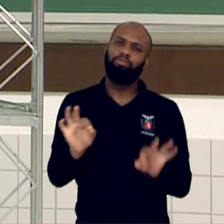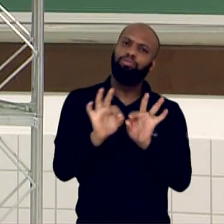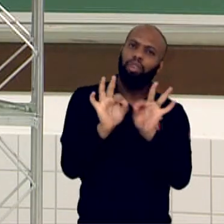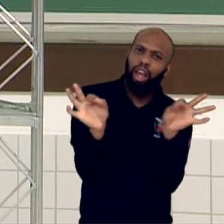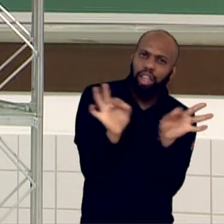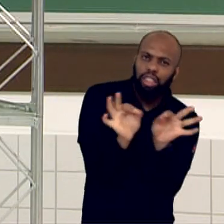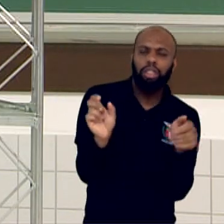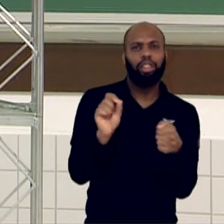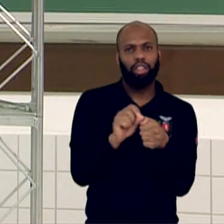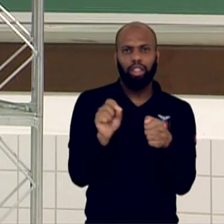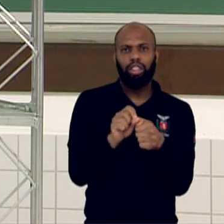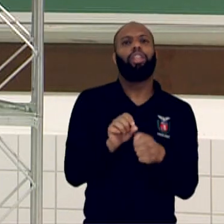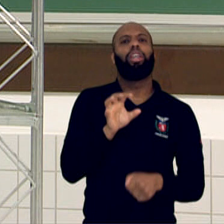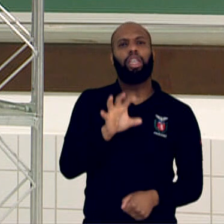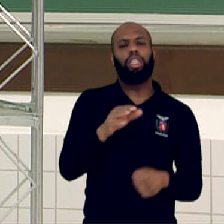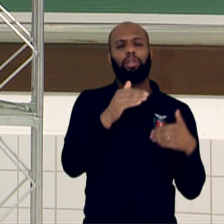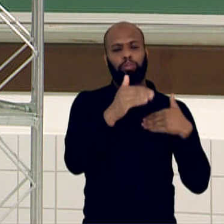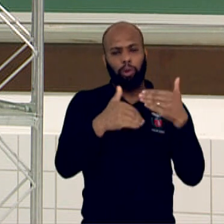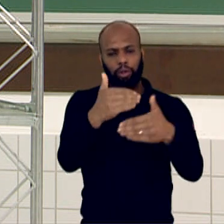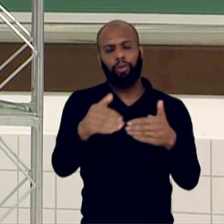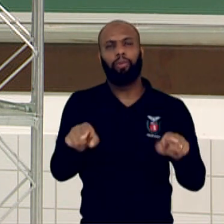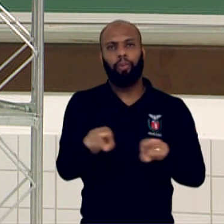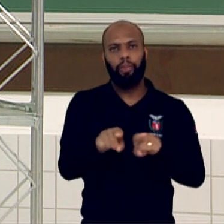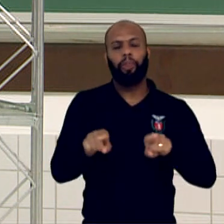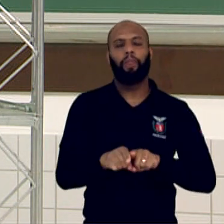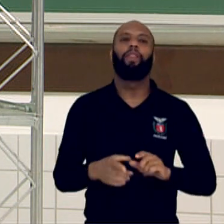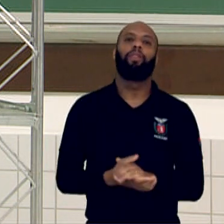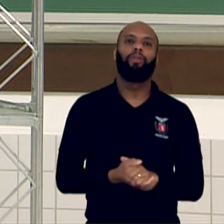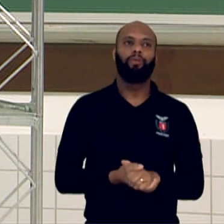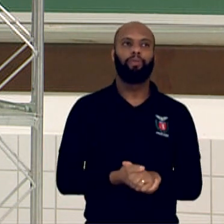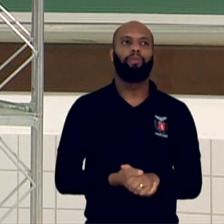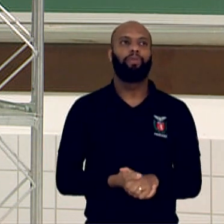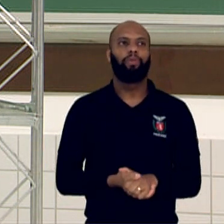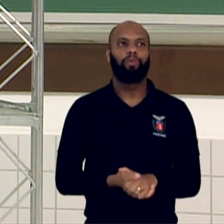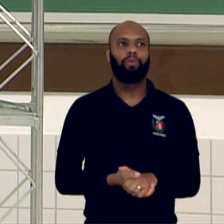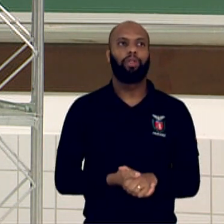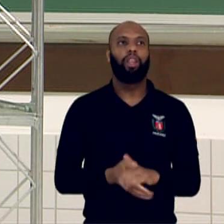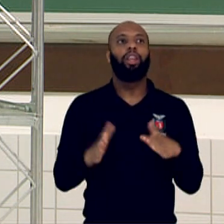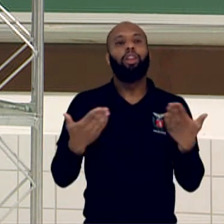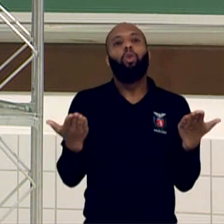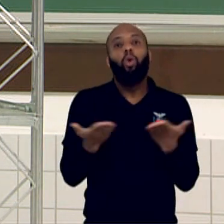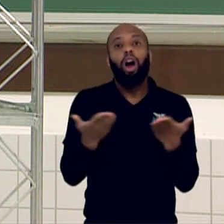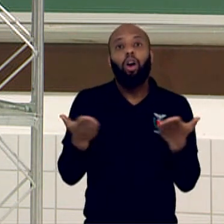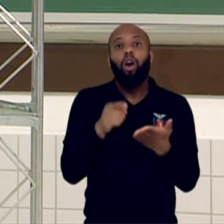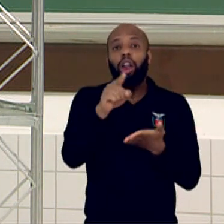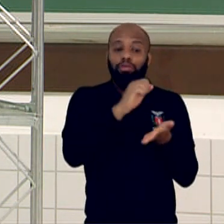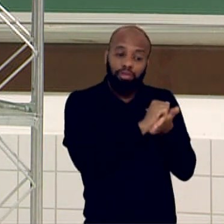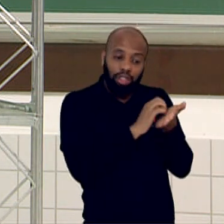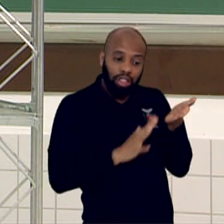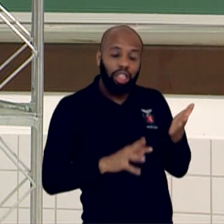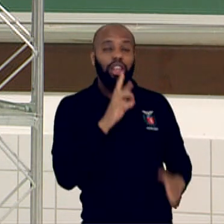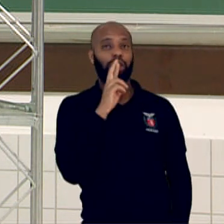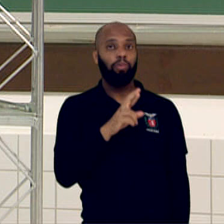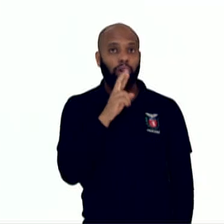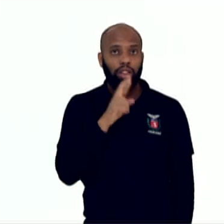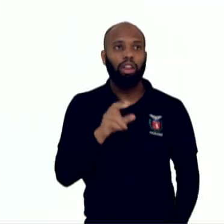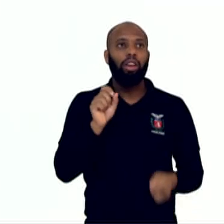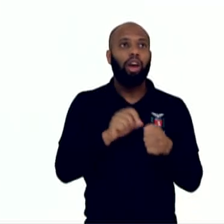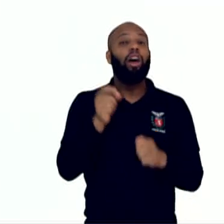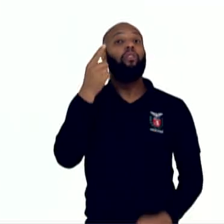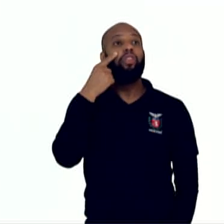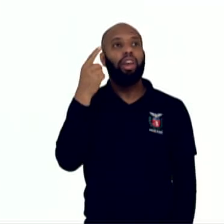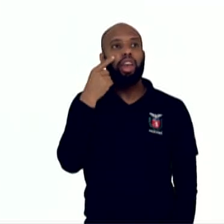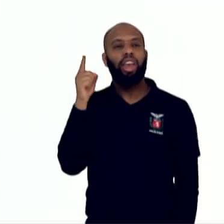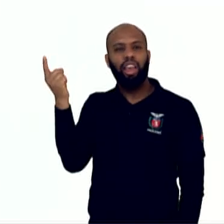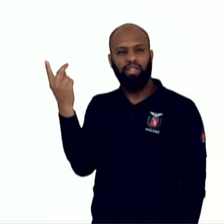simples fazer esse processo, tá bom? Então, um exercício para que vocês façam agora, né, fazer a